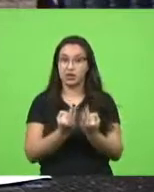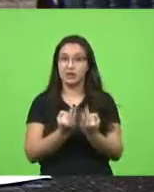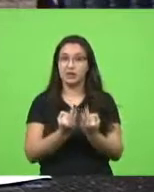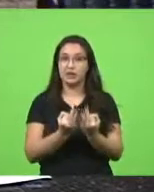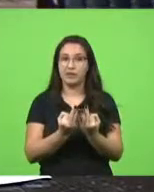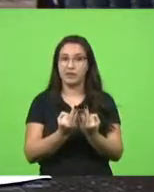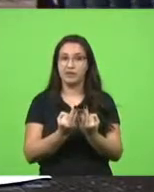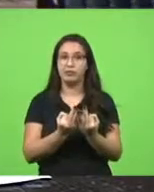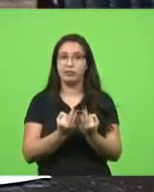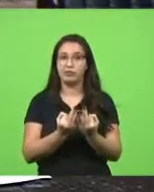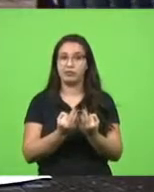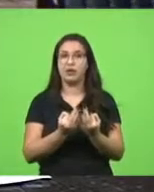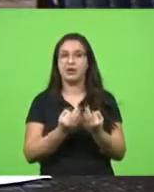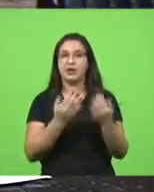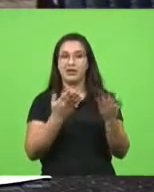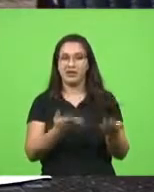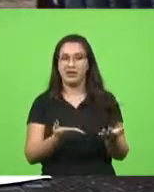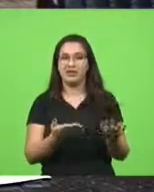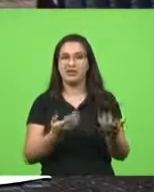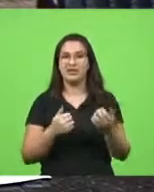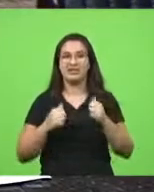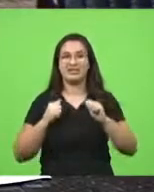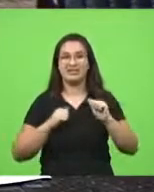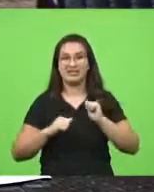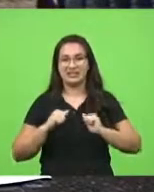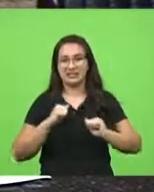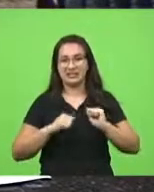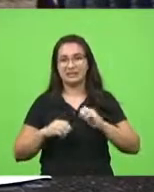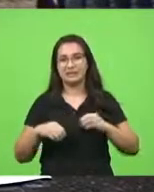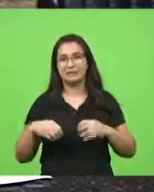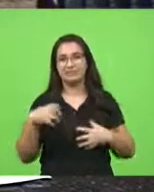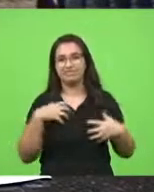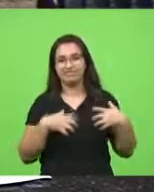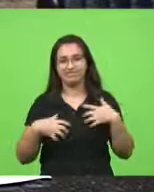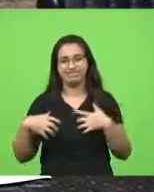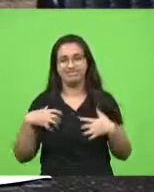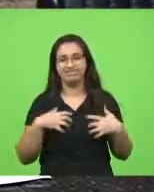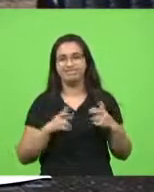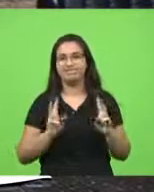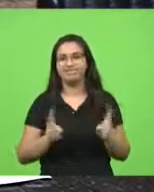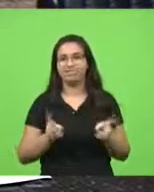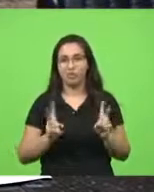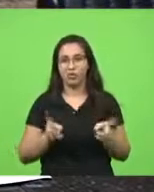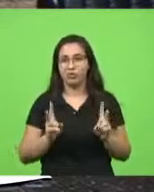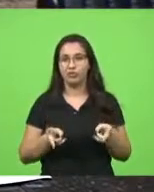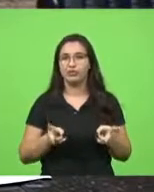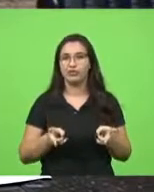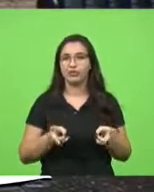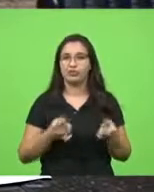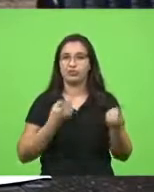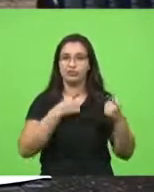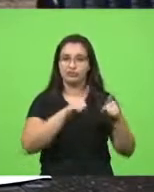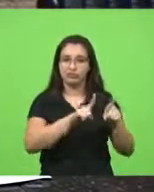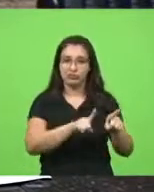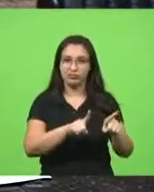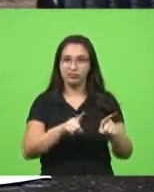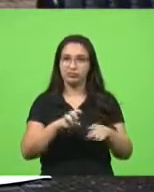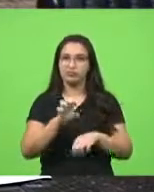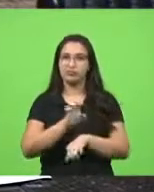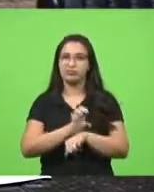viverão esse pesadelo e essa angústia de poderem ser assediadas, achacadas e atacadas pelo